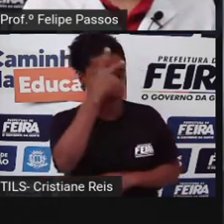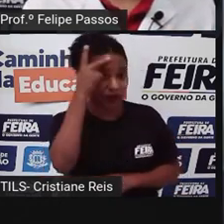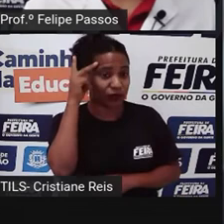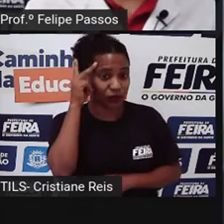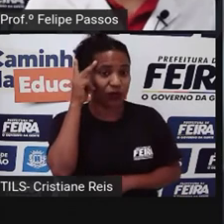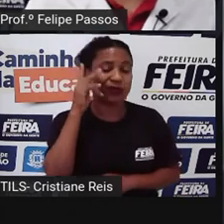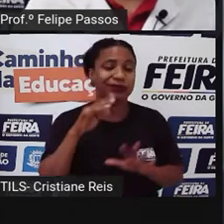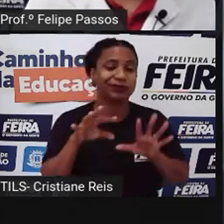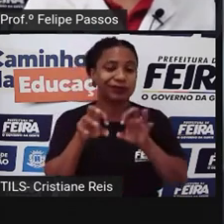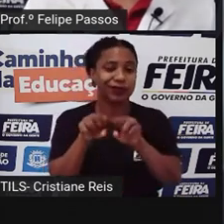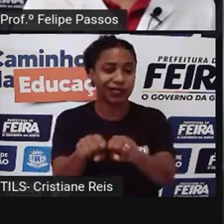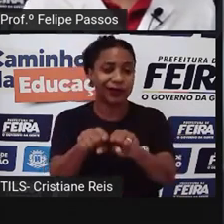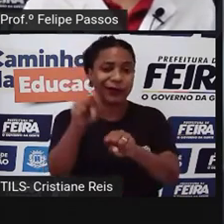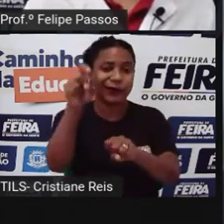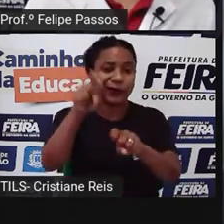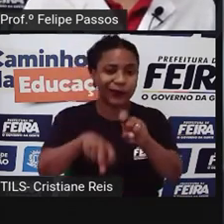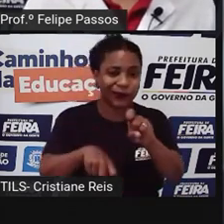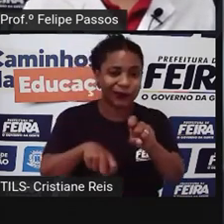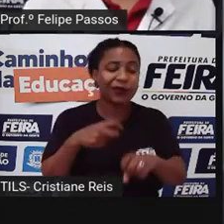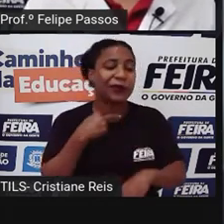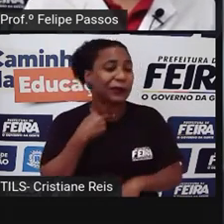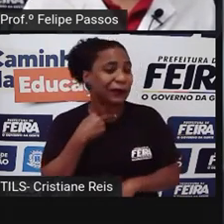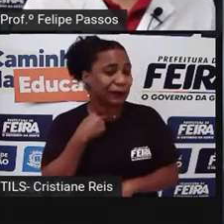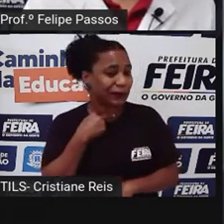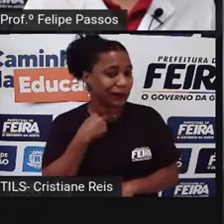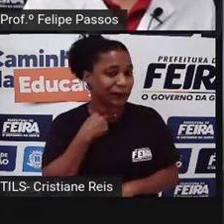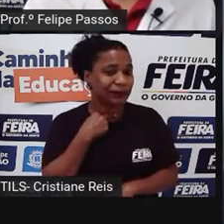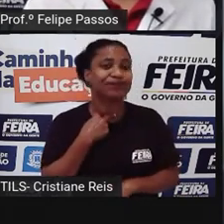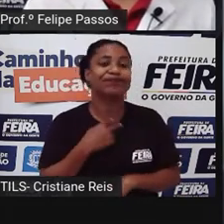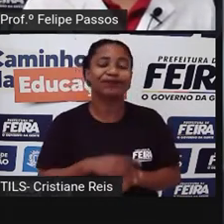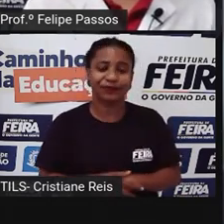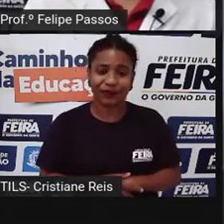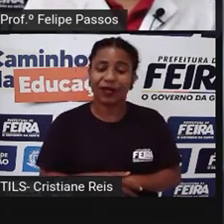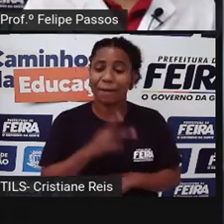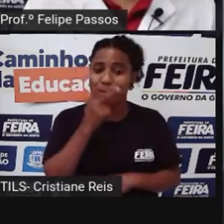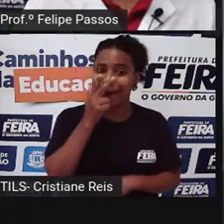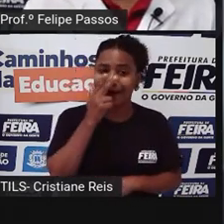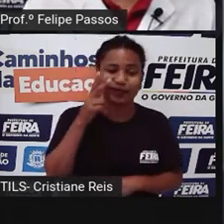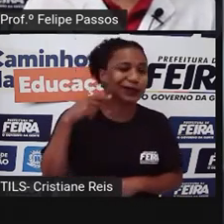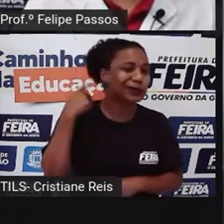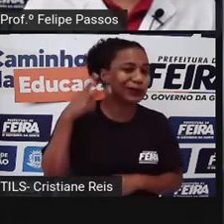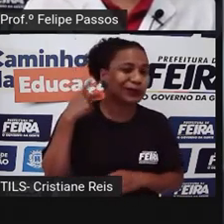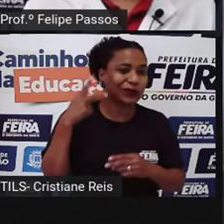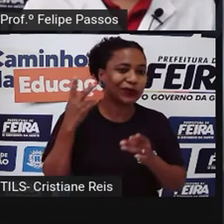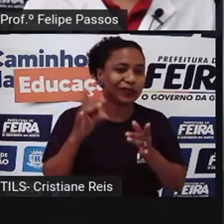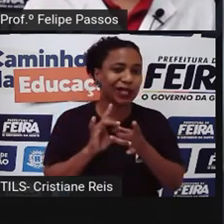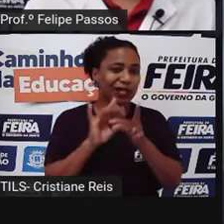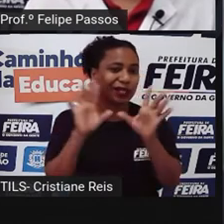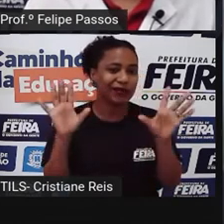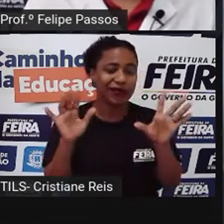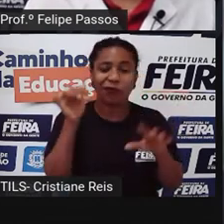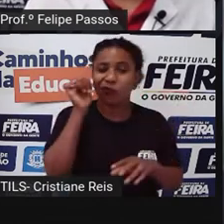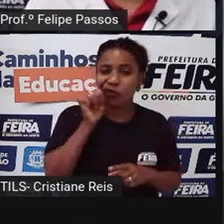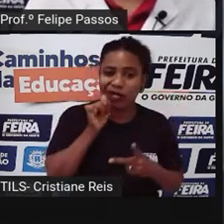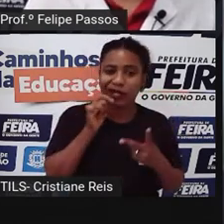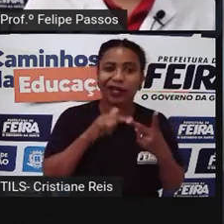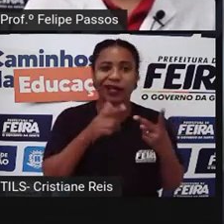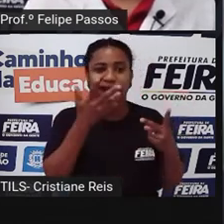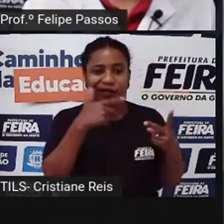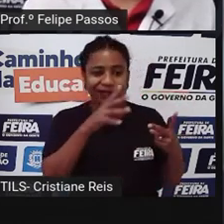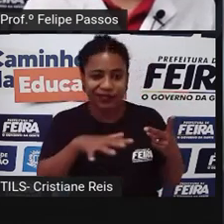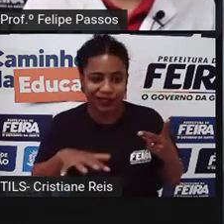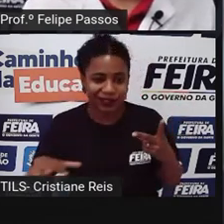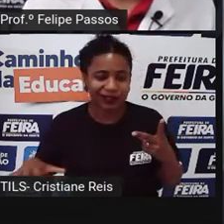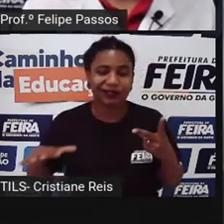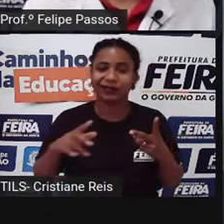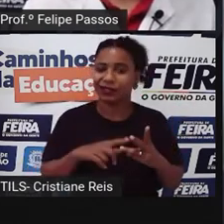façam parecer que é uma atração turística do nosso país. Nossas mulheres, nossas crianças, nossos garotos